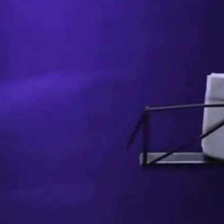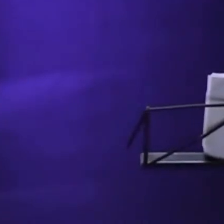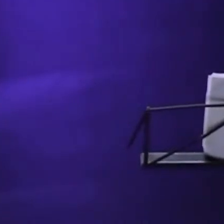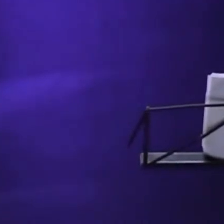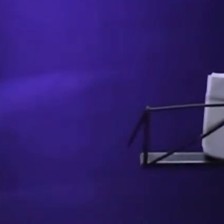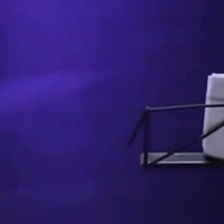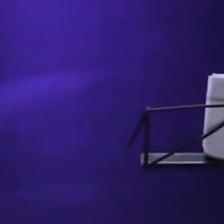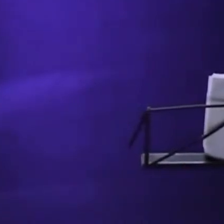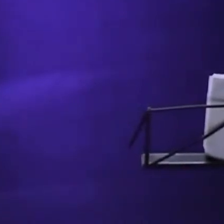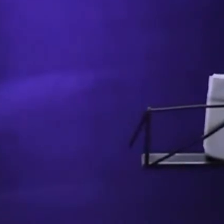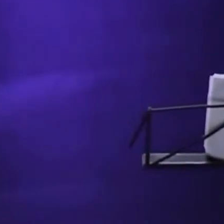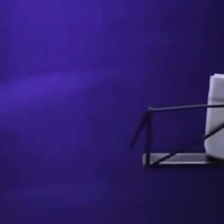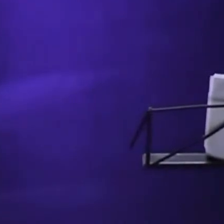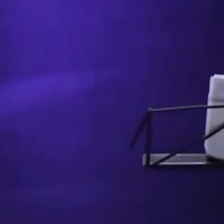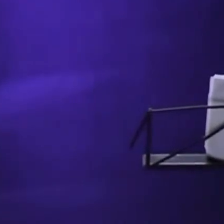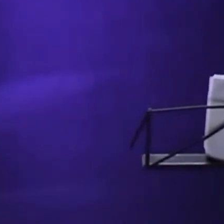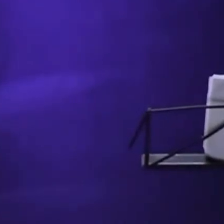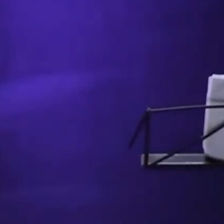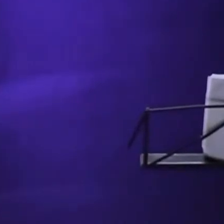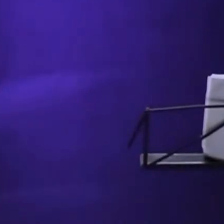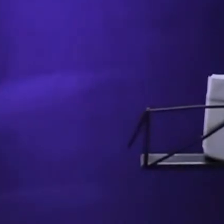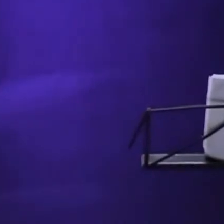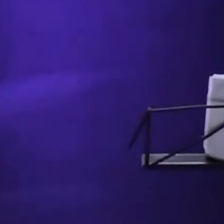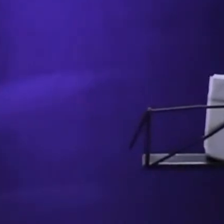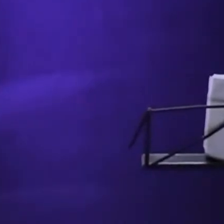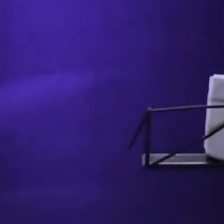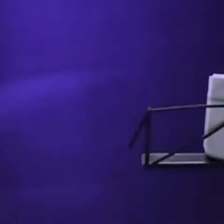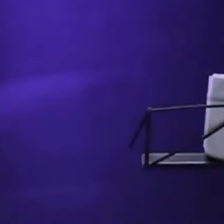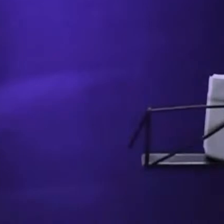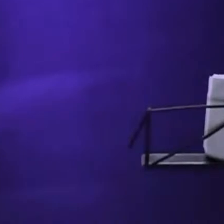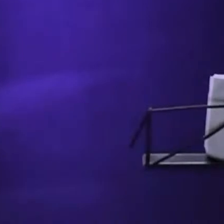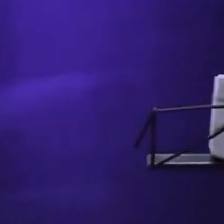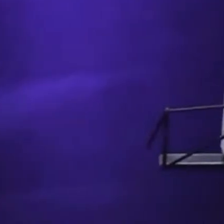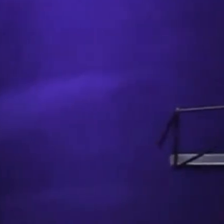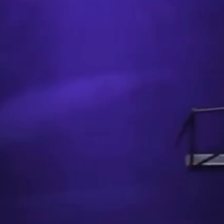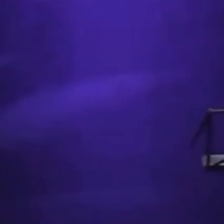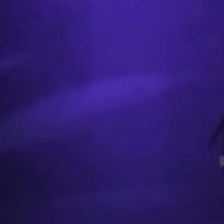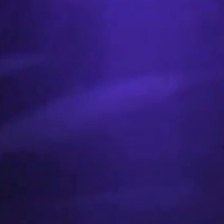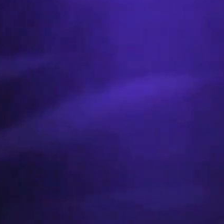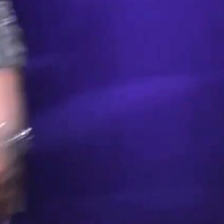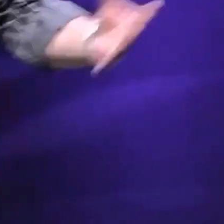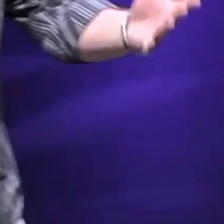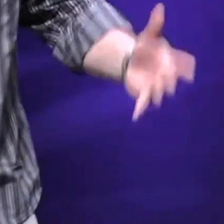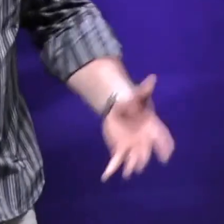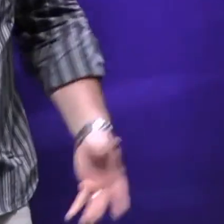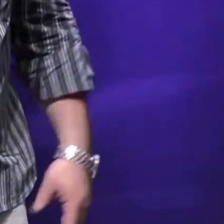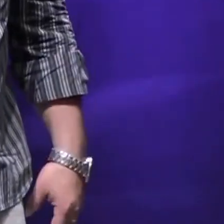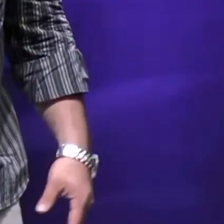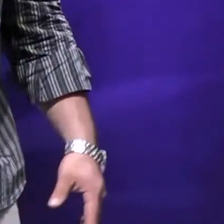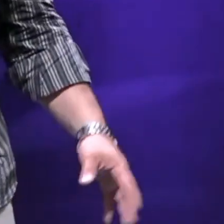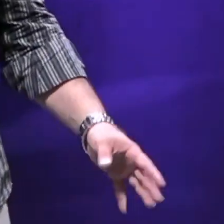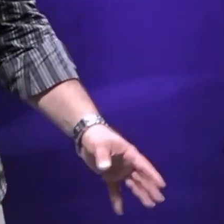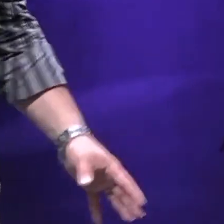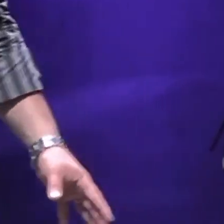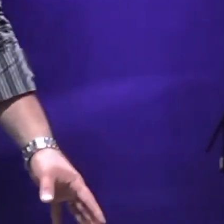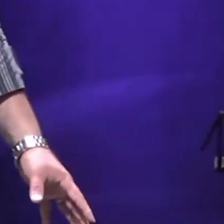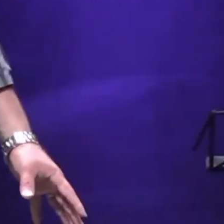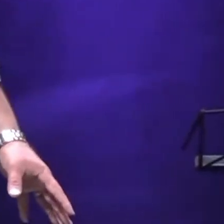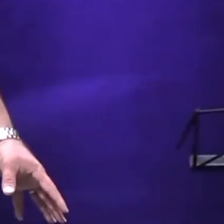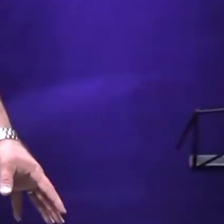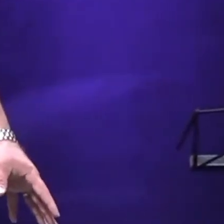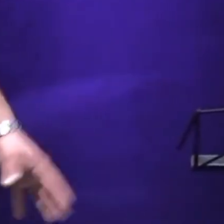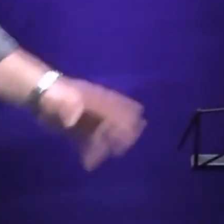Não me pergunte como ele fez isso, que nem eu sei. Nem eu sei como ele fez isso. E aí o que ele foi fazer lá? Brincando de